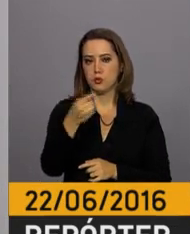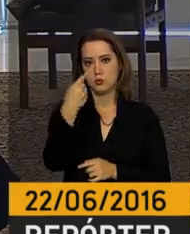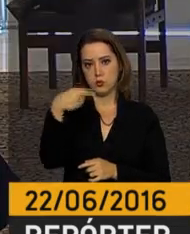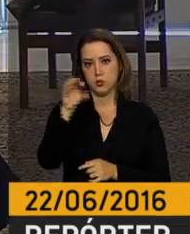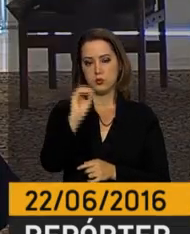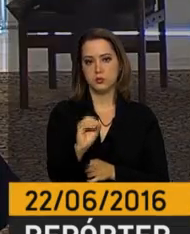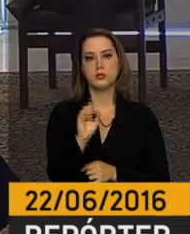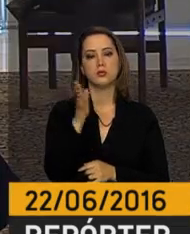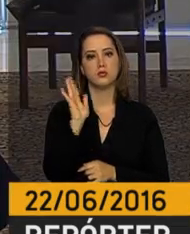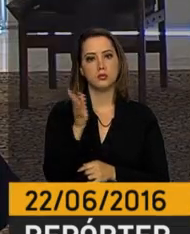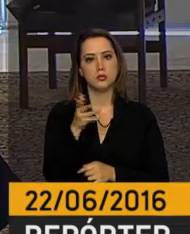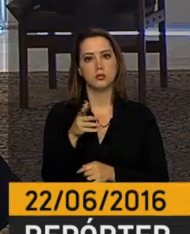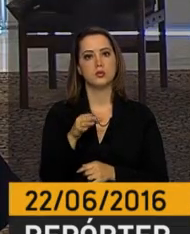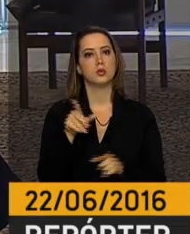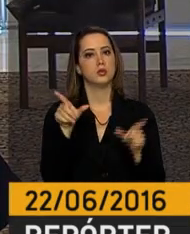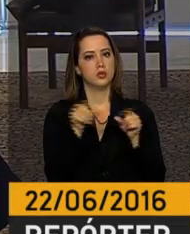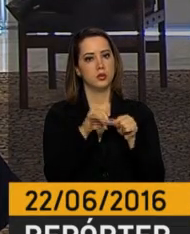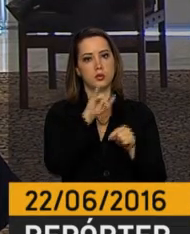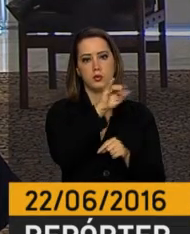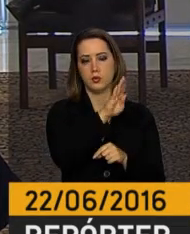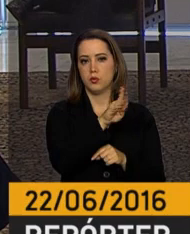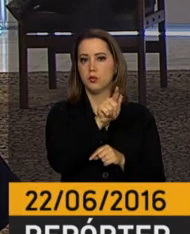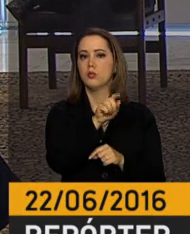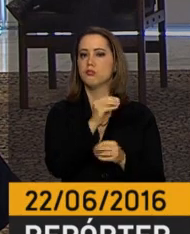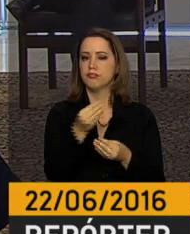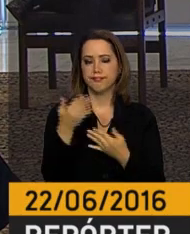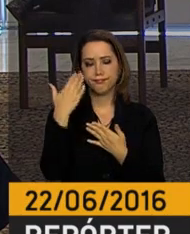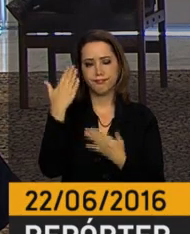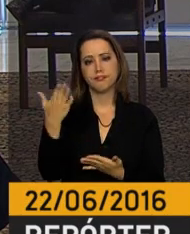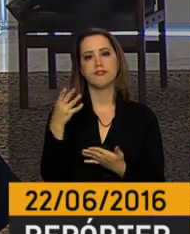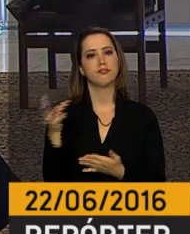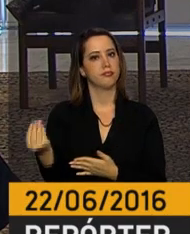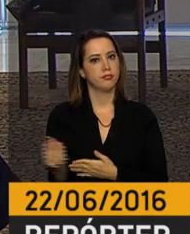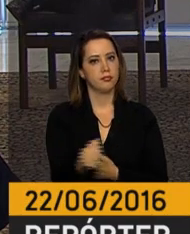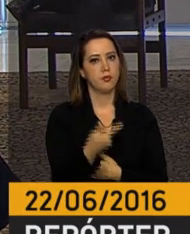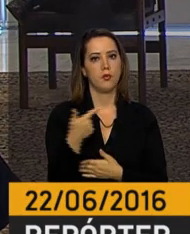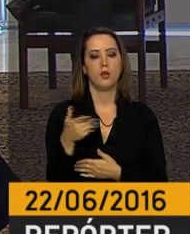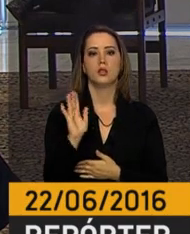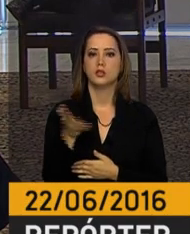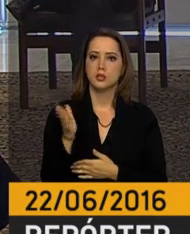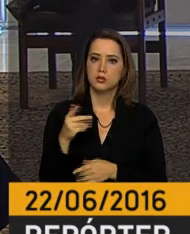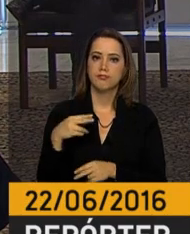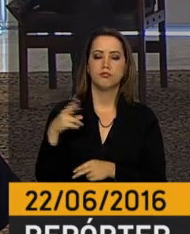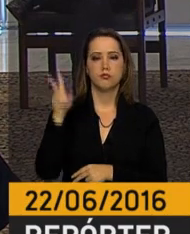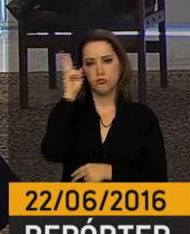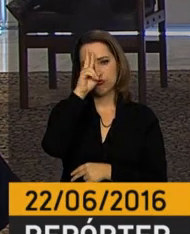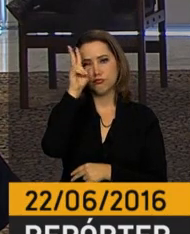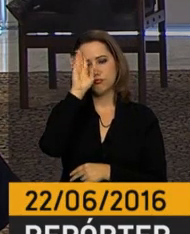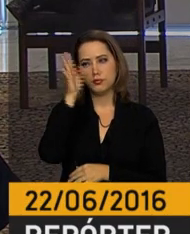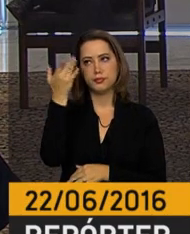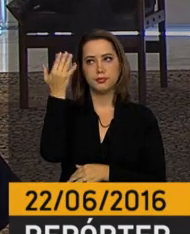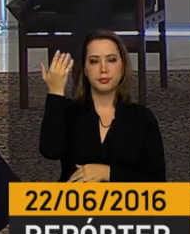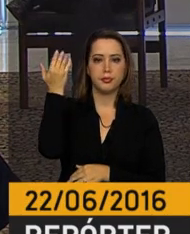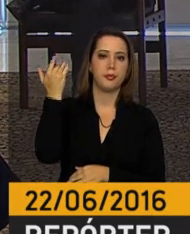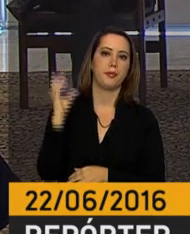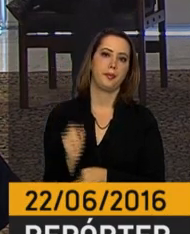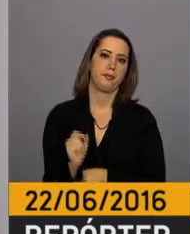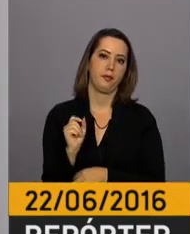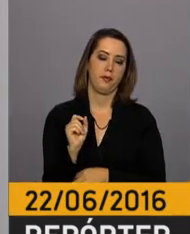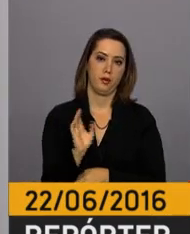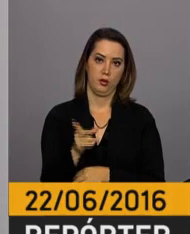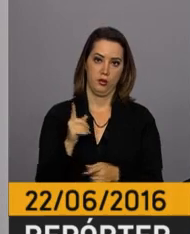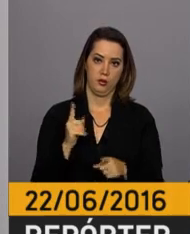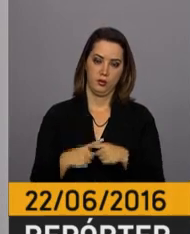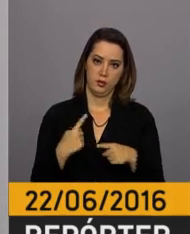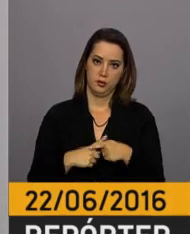a a quem o Instituto deve muito e que fez história em anos passados Em décadas passadas por ser a